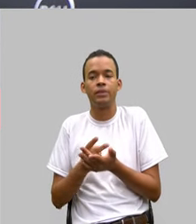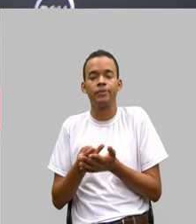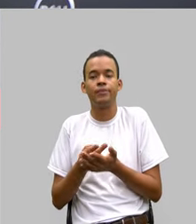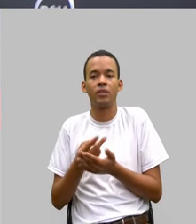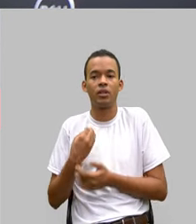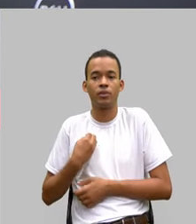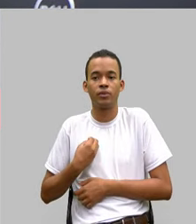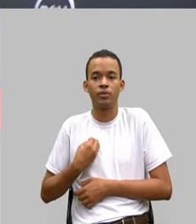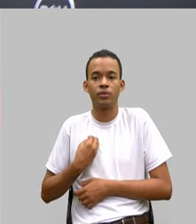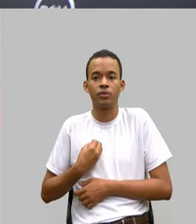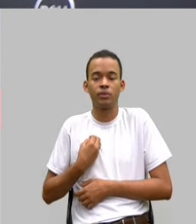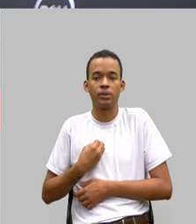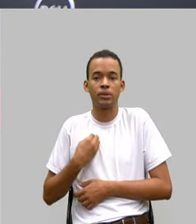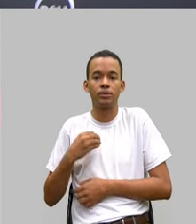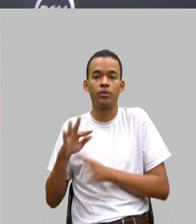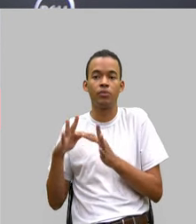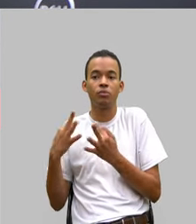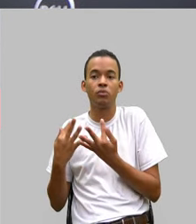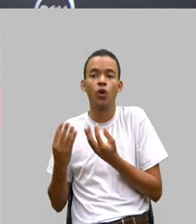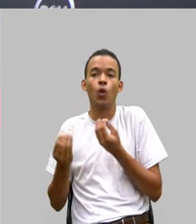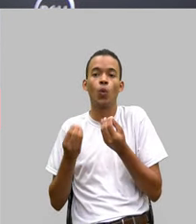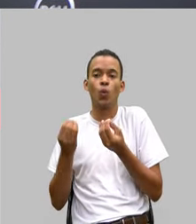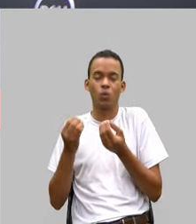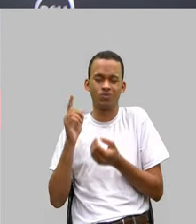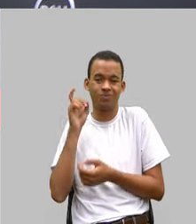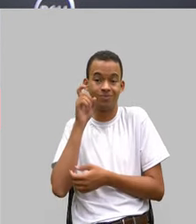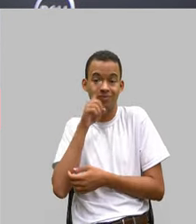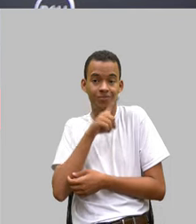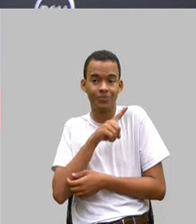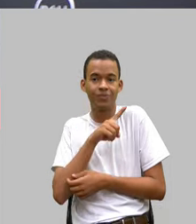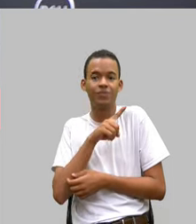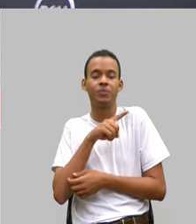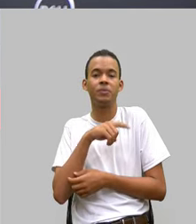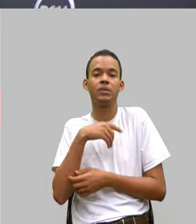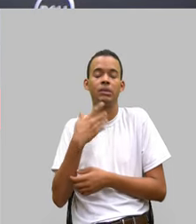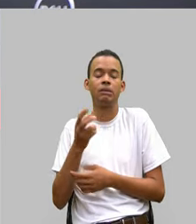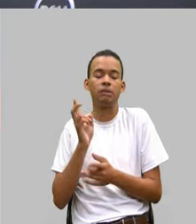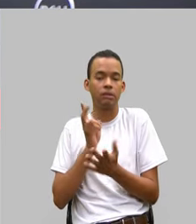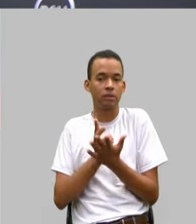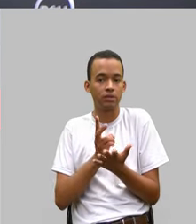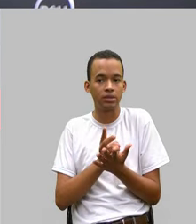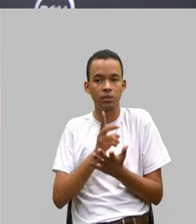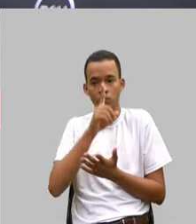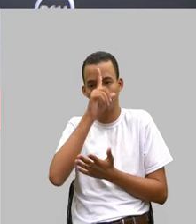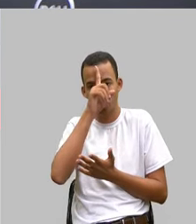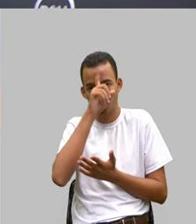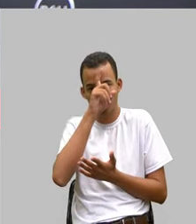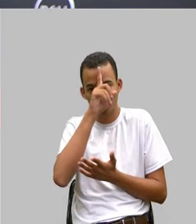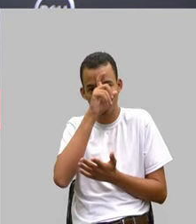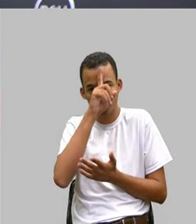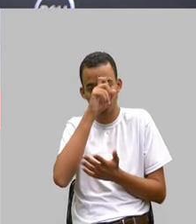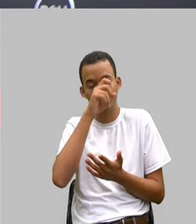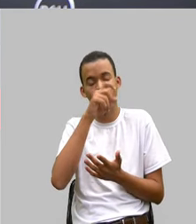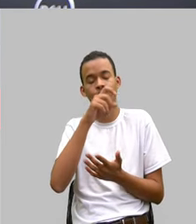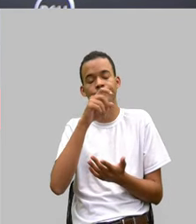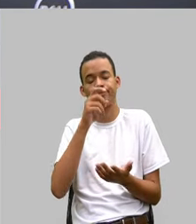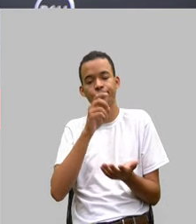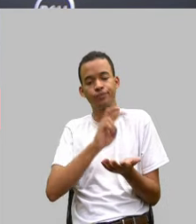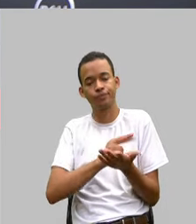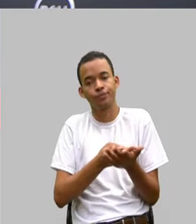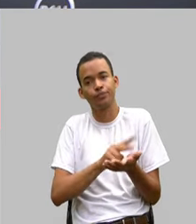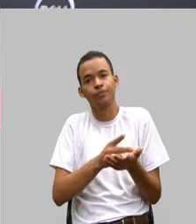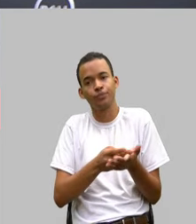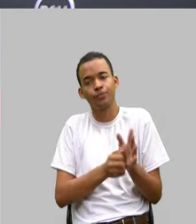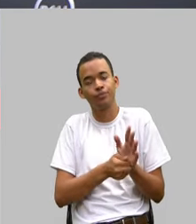antes esses dois primeiros vídeos ele vivia hospitalizado né ele tinha muitas convenções e depois